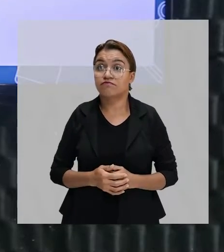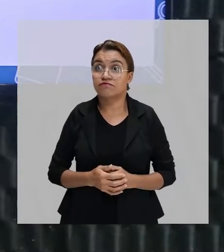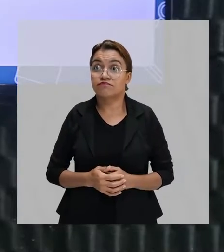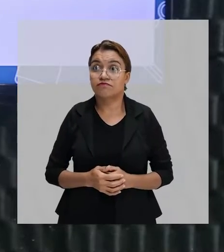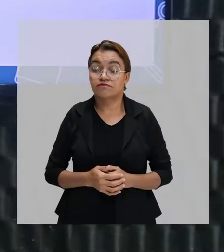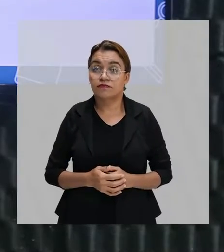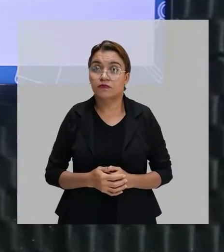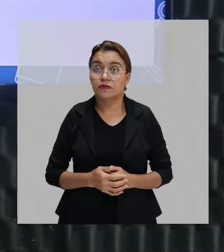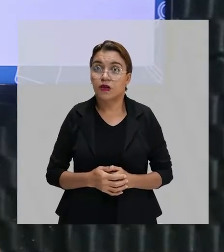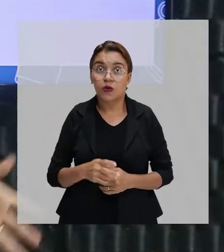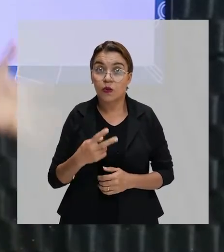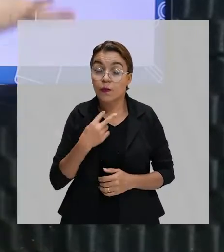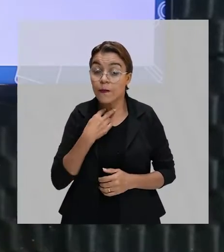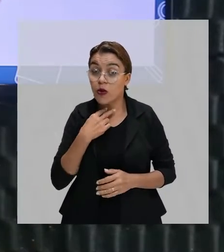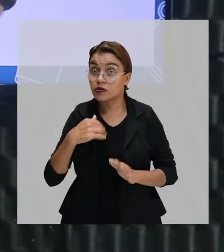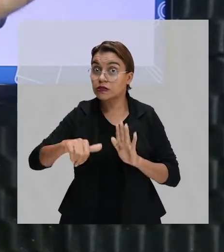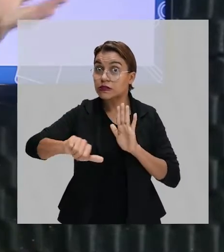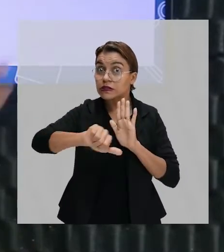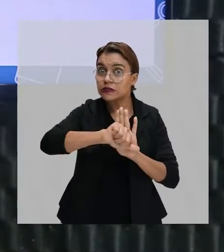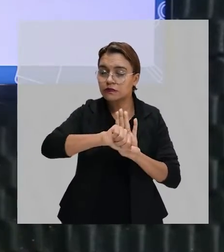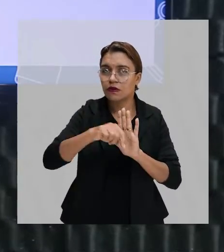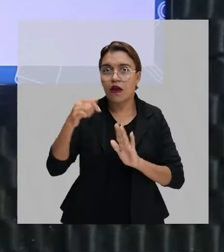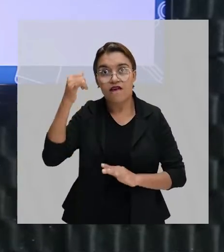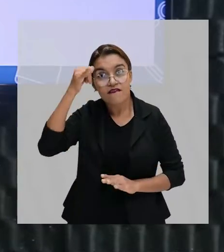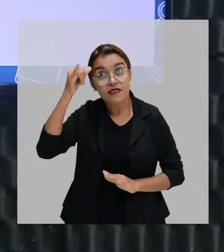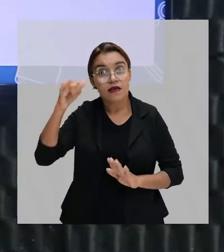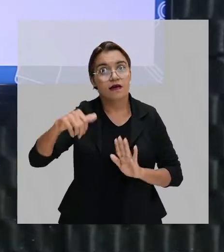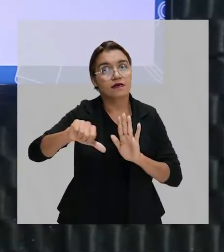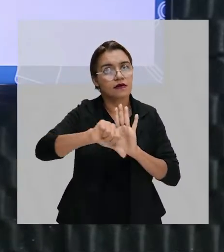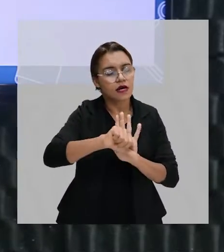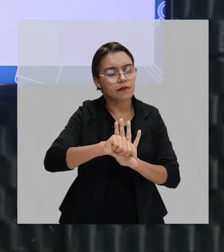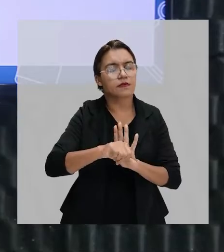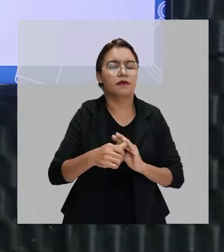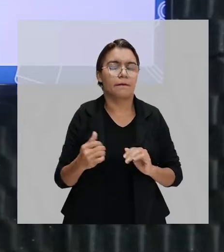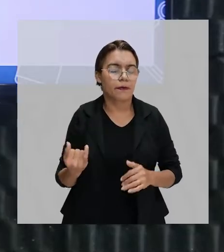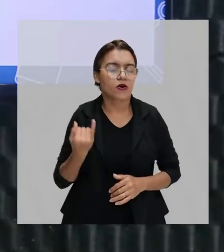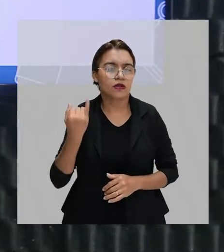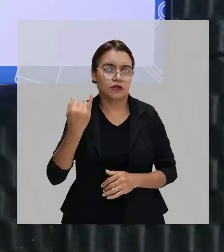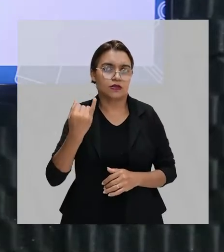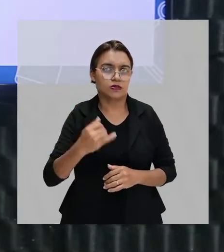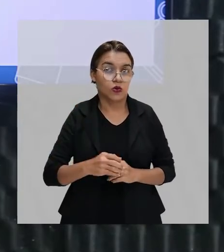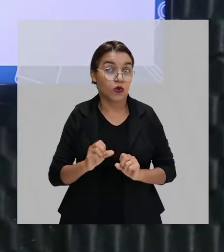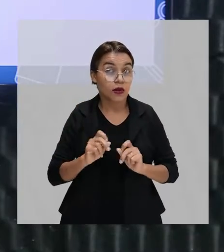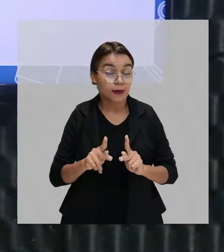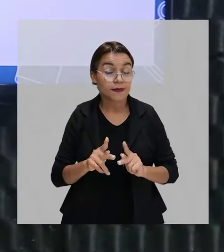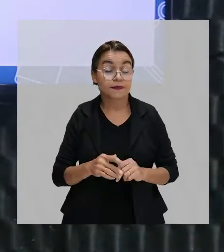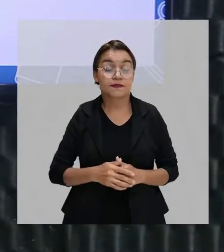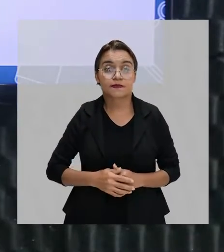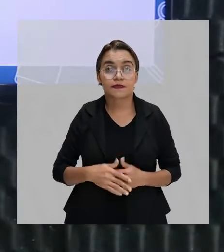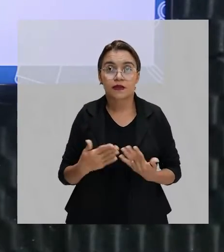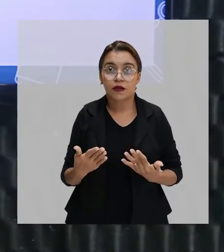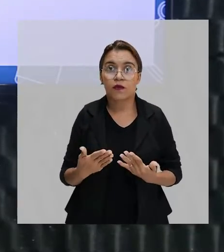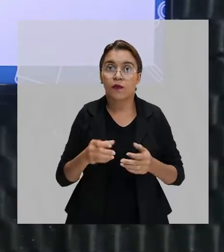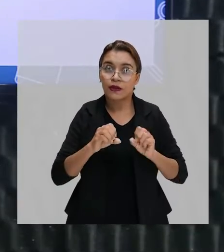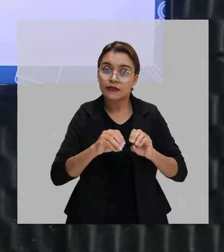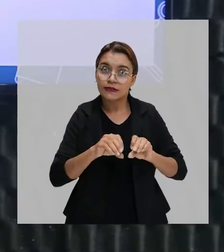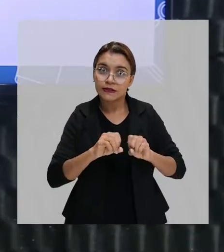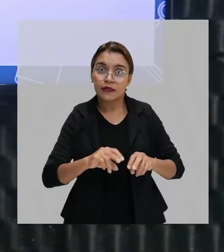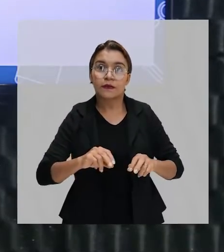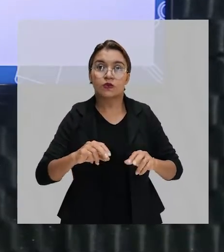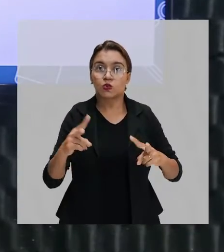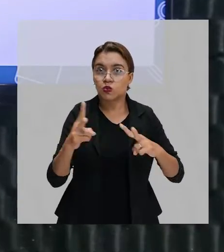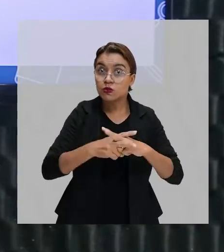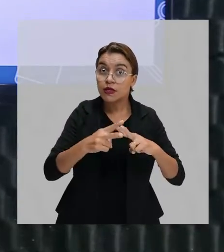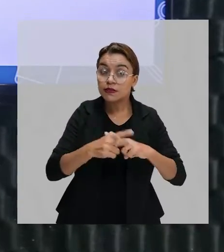ali cometendo um crime aquela tá defendendo a sua integridade física ela não pode ultrapassar Então os ensinamentos dessas